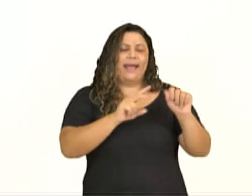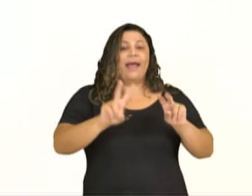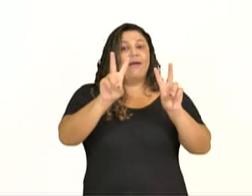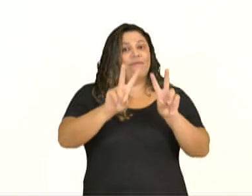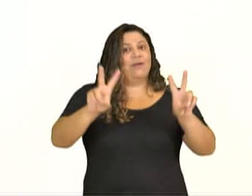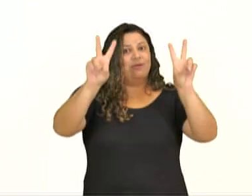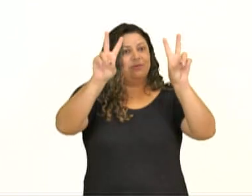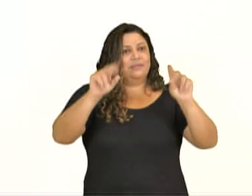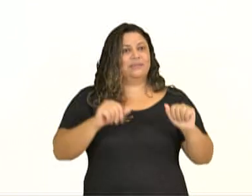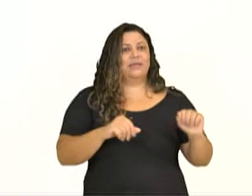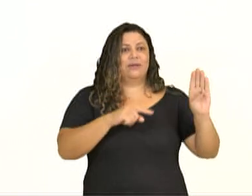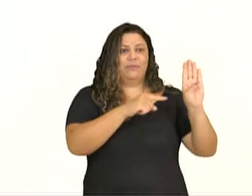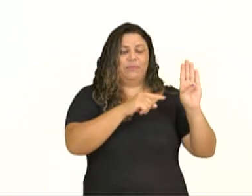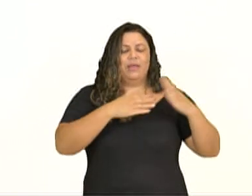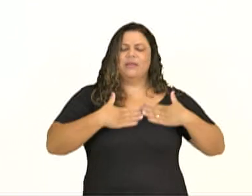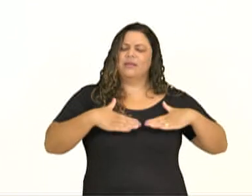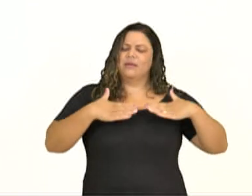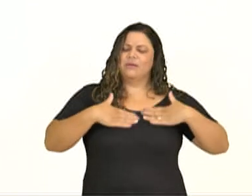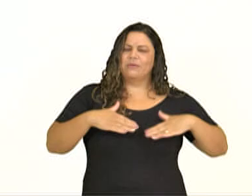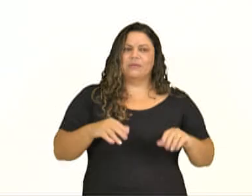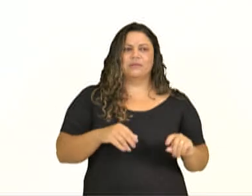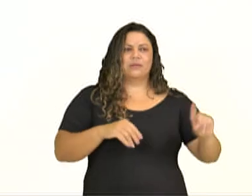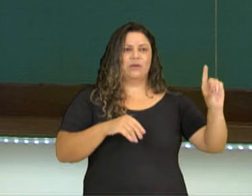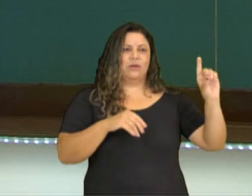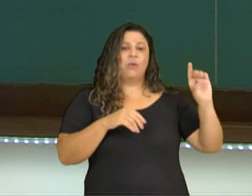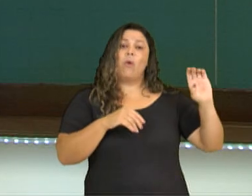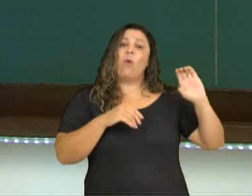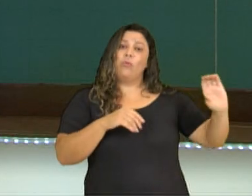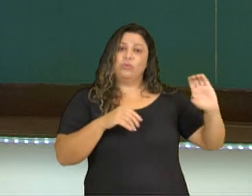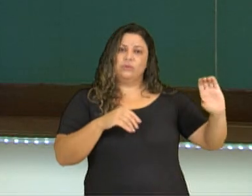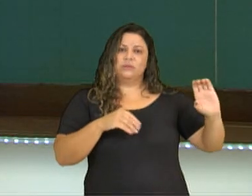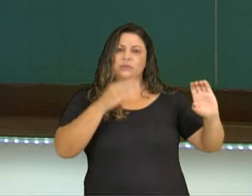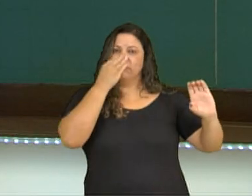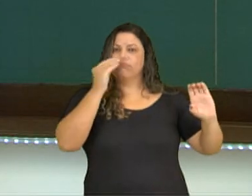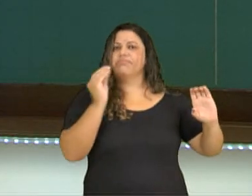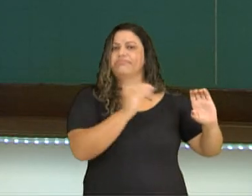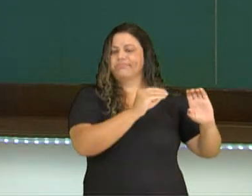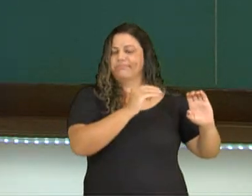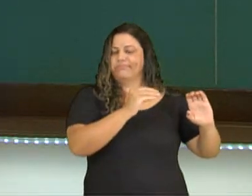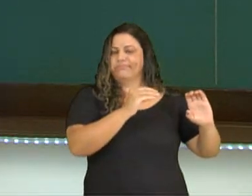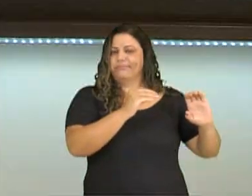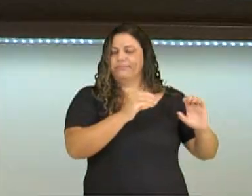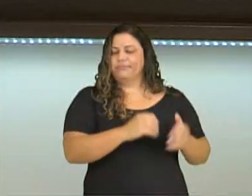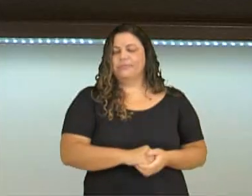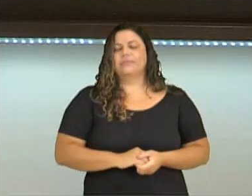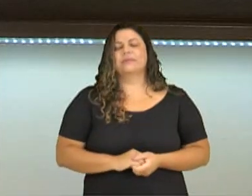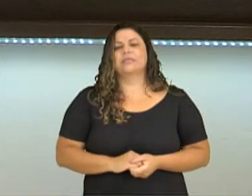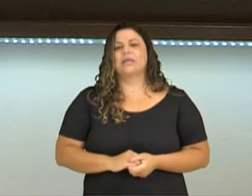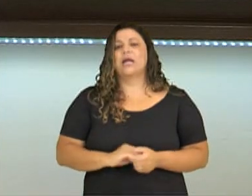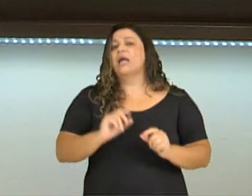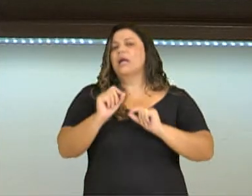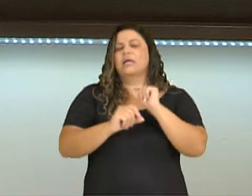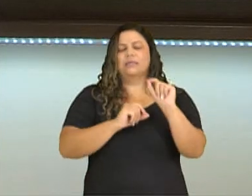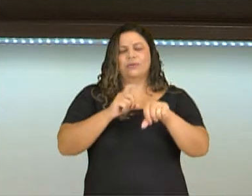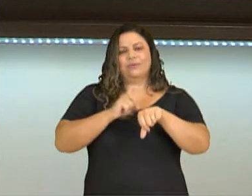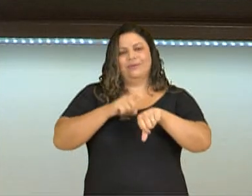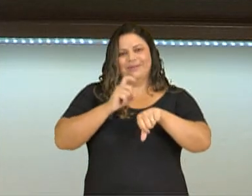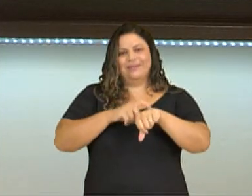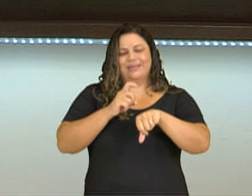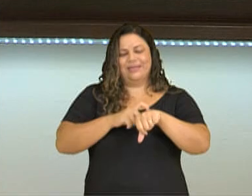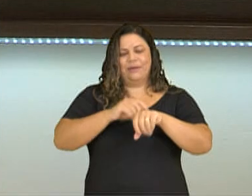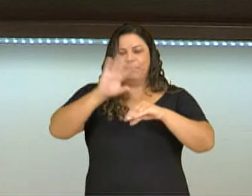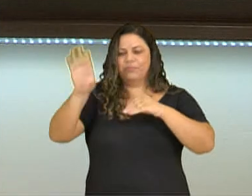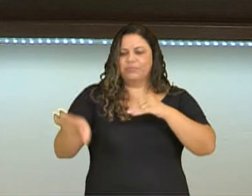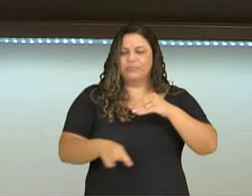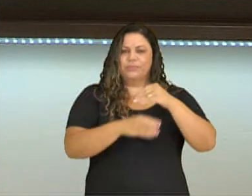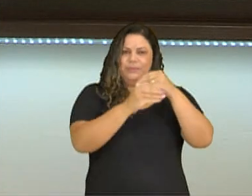B, tranquilizaram ou C, desrespeitaram? Então, mais um tempo para vocês tentar aí fazer uma inferência de significado de